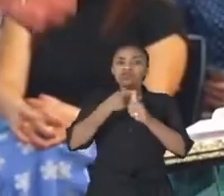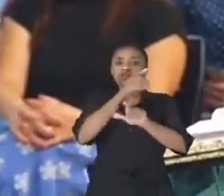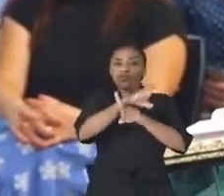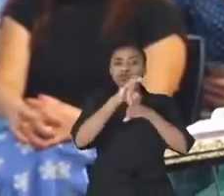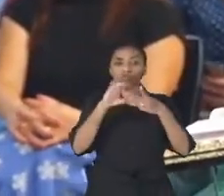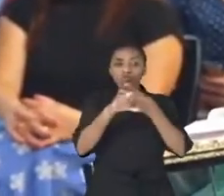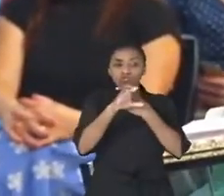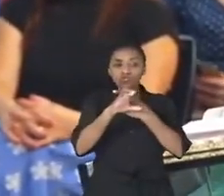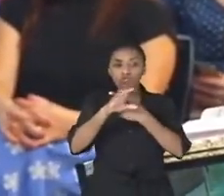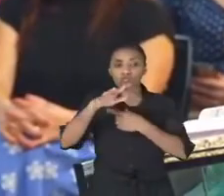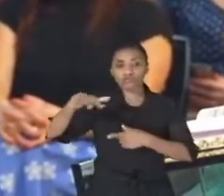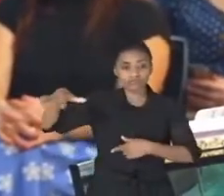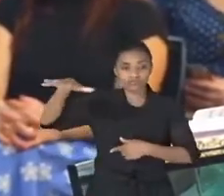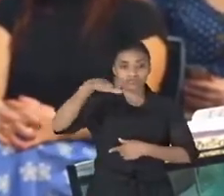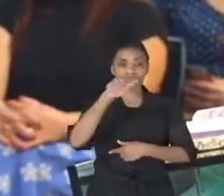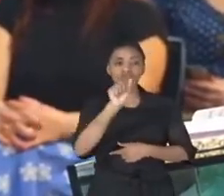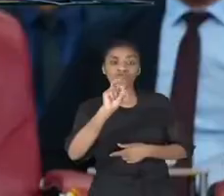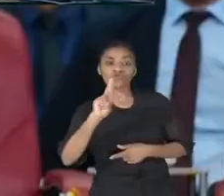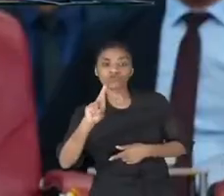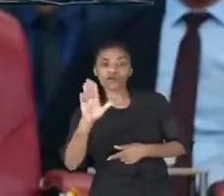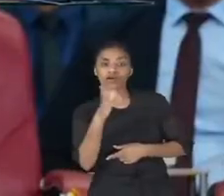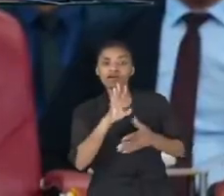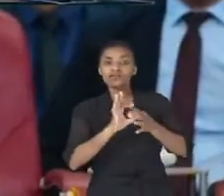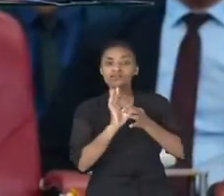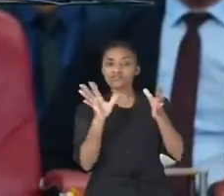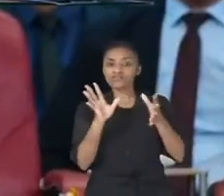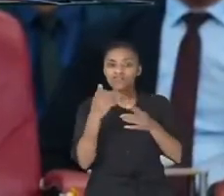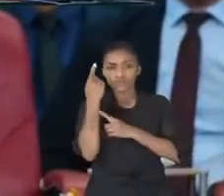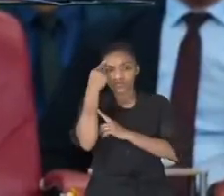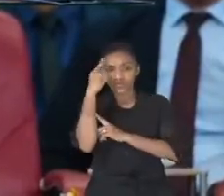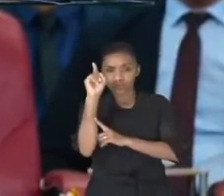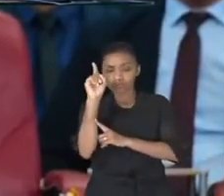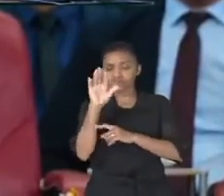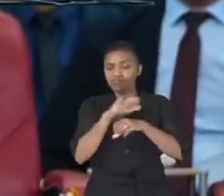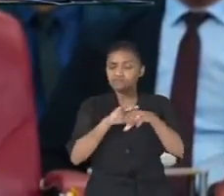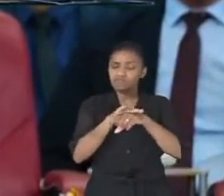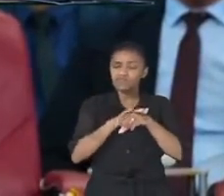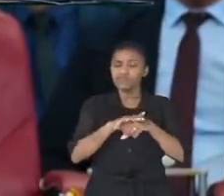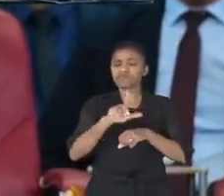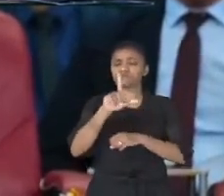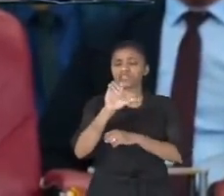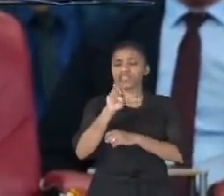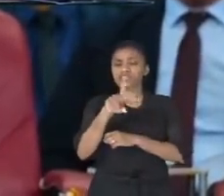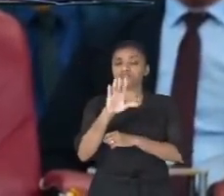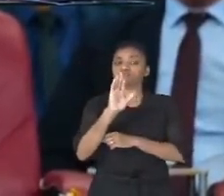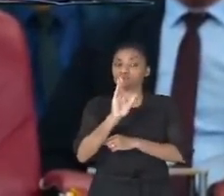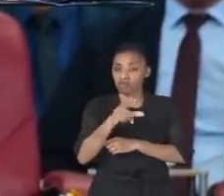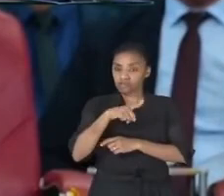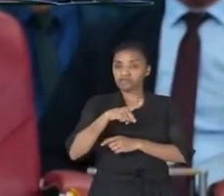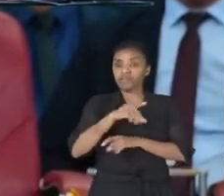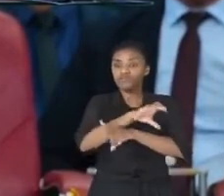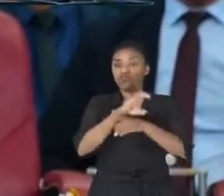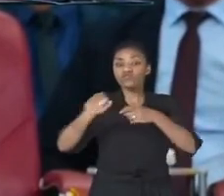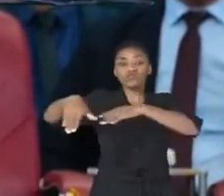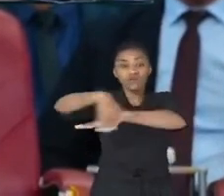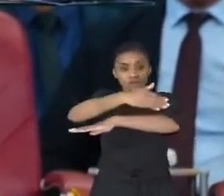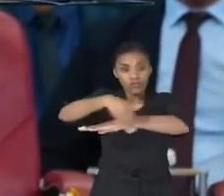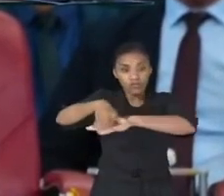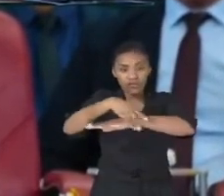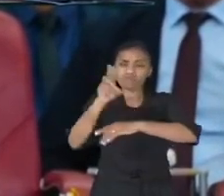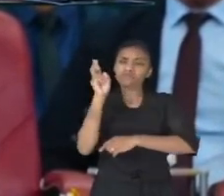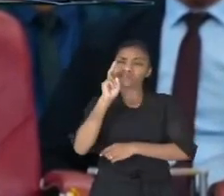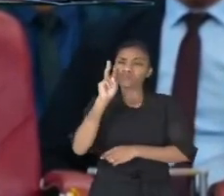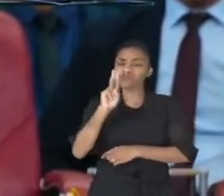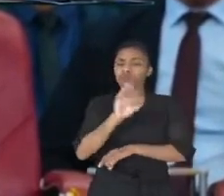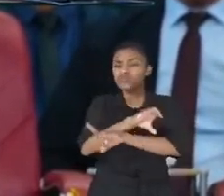Alguém ainda lembra disso aqui? Culto ao ar livre. Um dia vão falar que isso é lenda, mas já houve culto ao ar livre. E eu me lembro que lá no culto ao